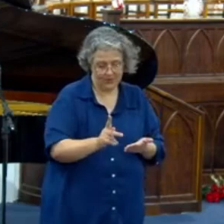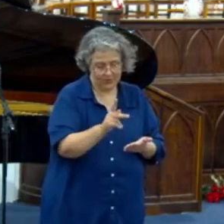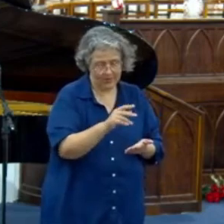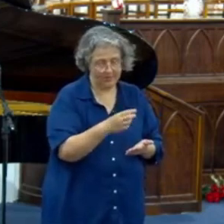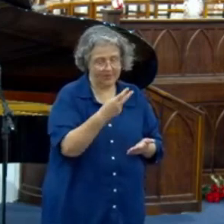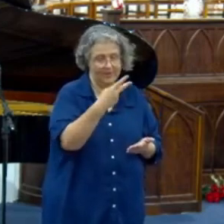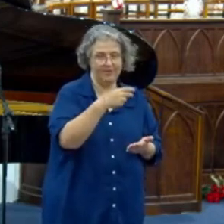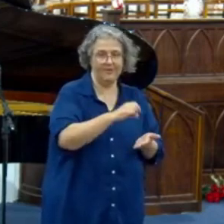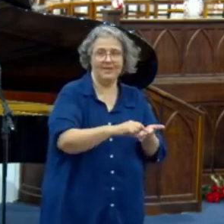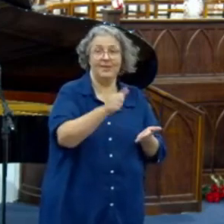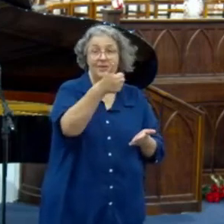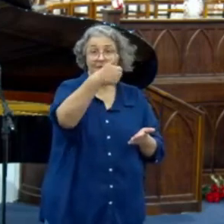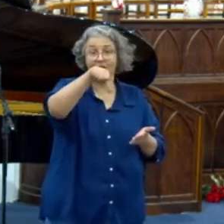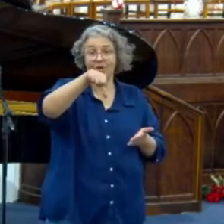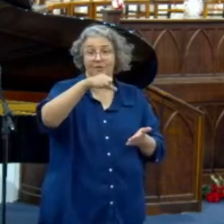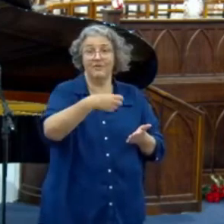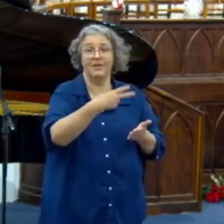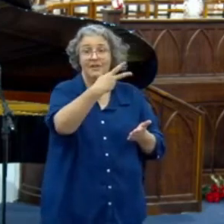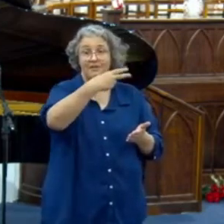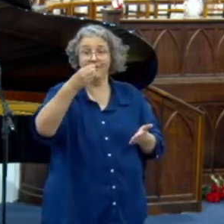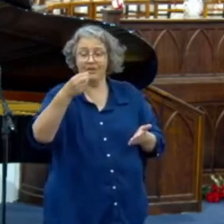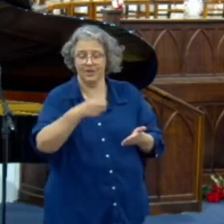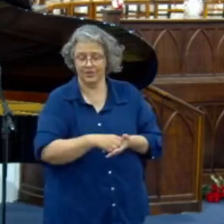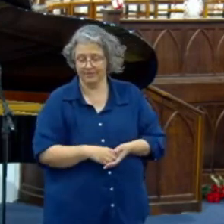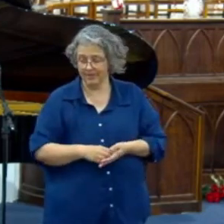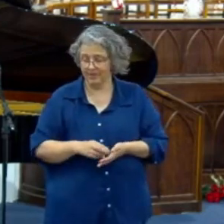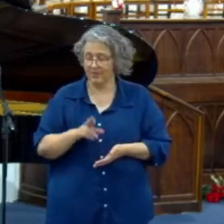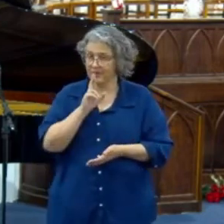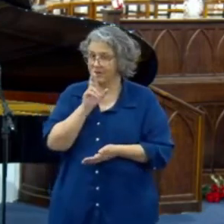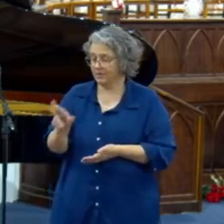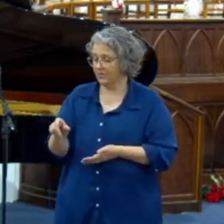é quando Jesus responde, logo depois que ele disse,